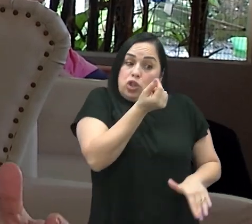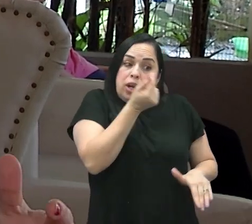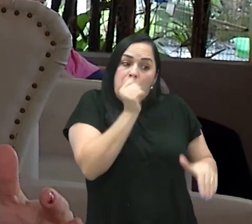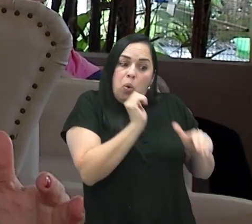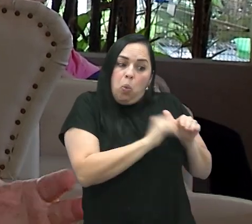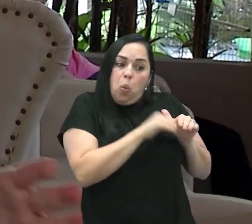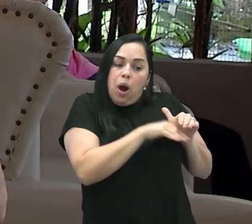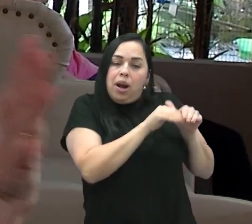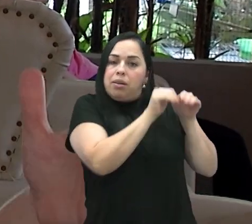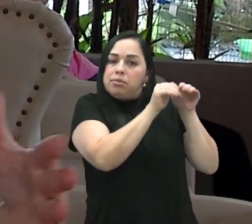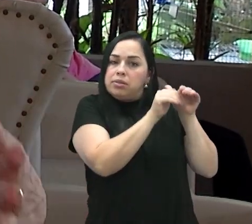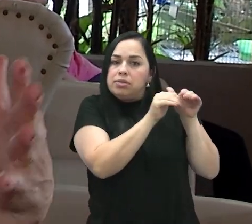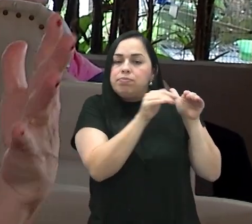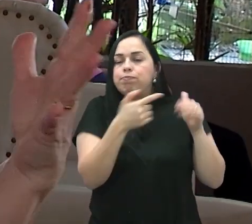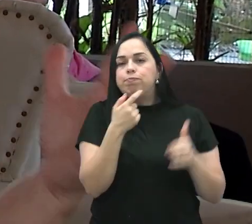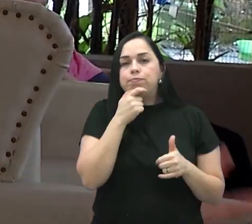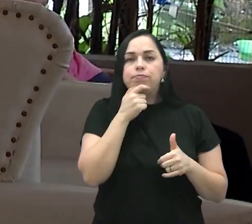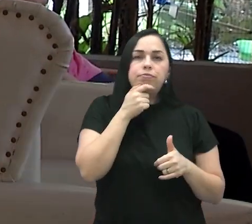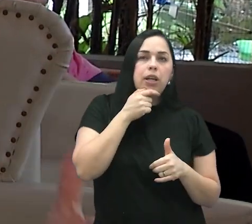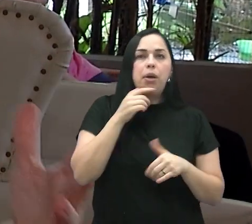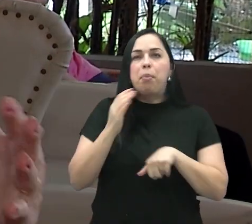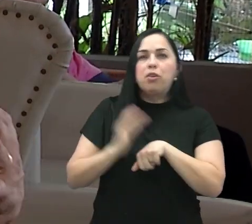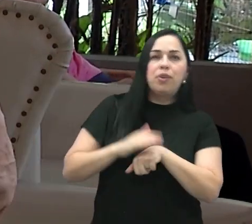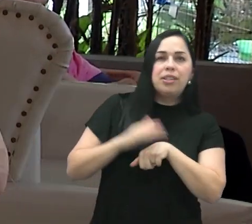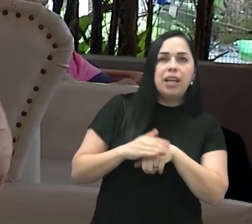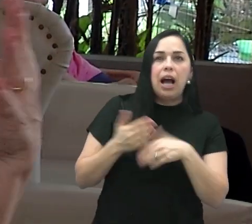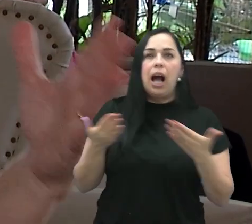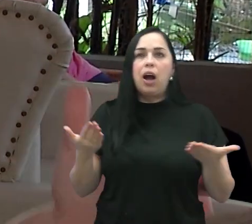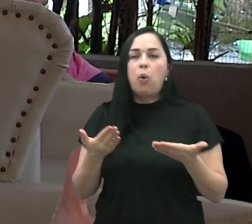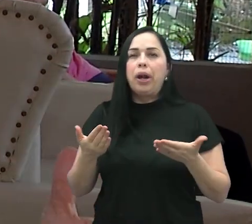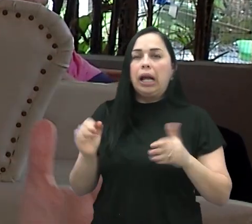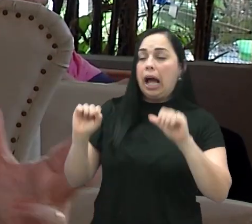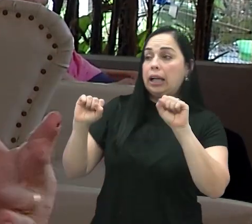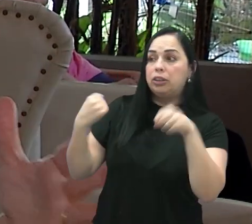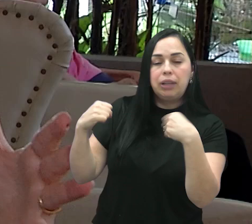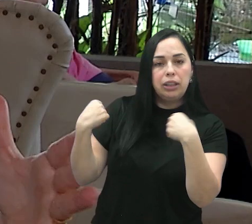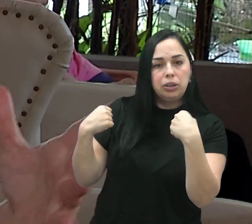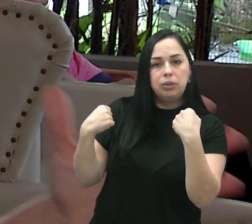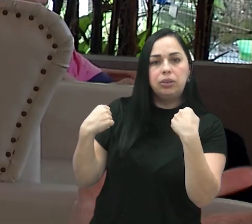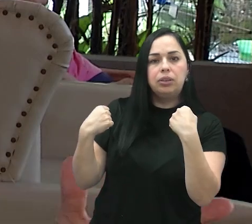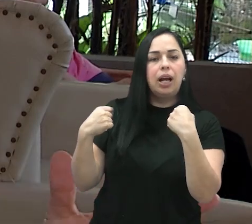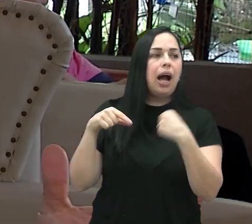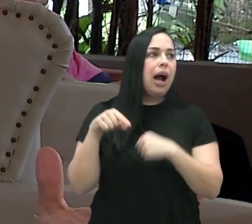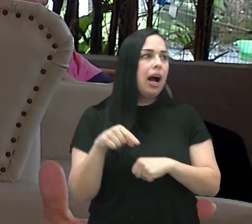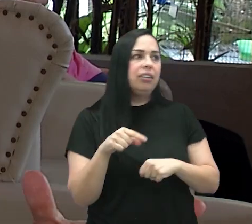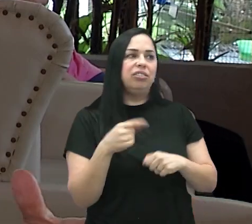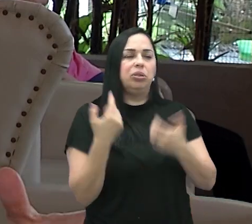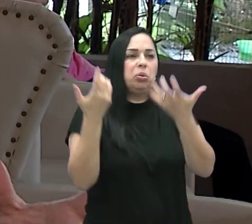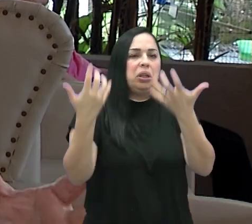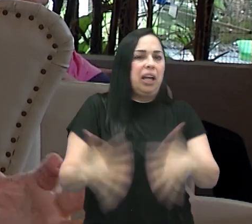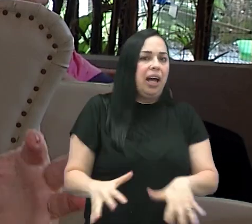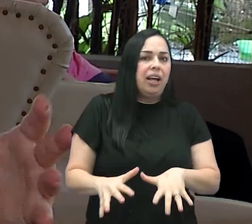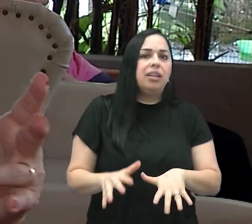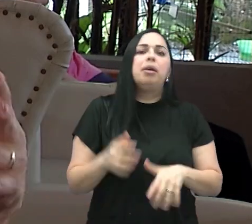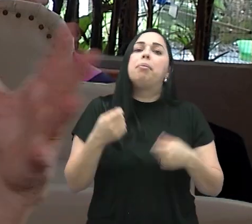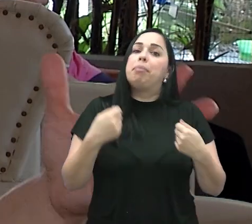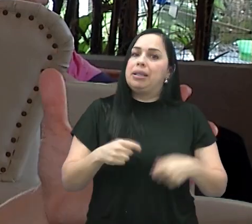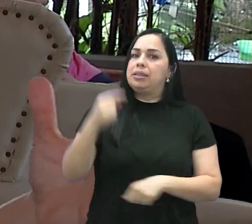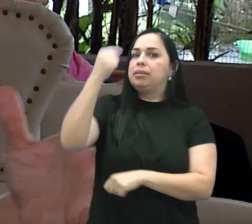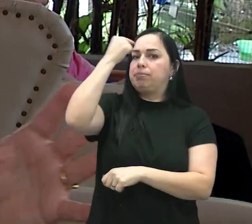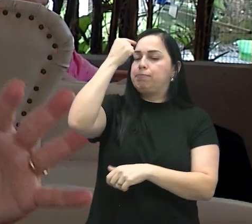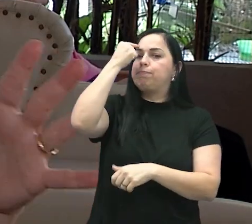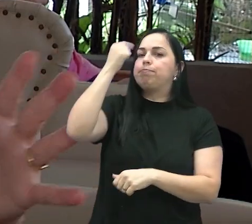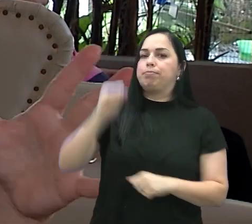dinheiro, começar a se espelhar, nossa, como que eu posso fazer, o que eu posso fazer, vou fazer atividade física,